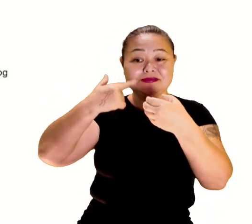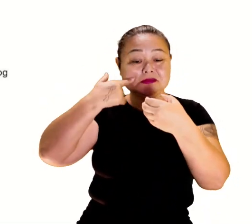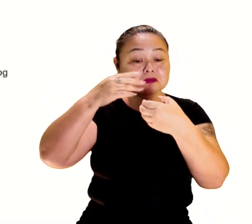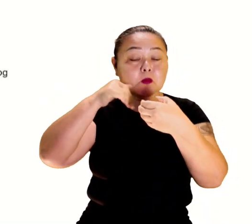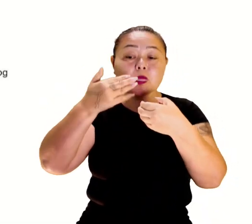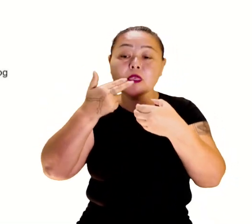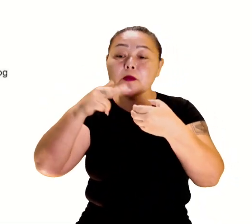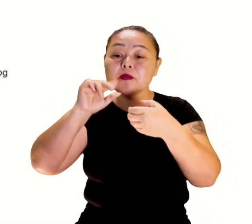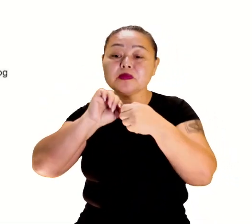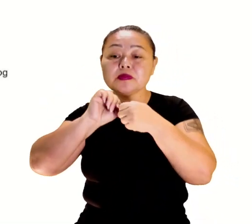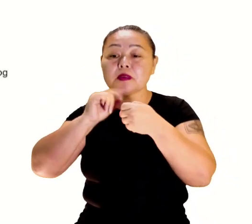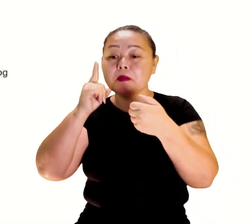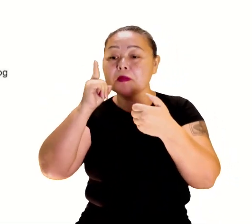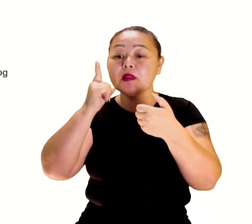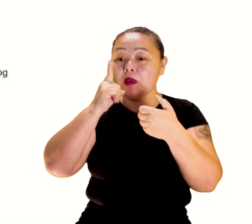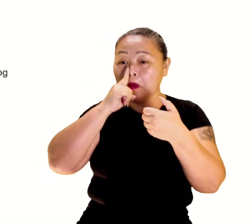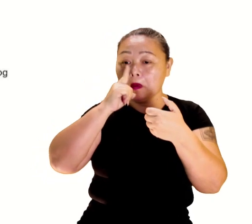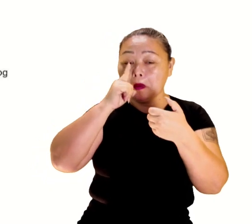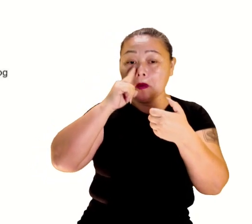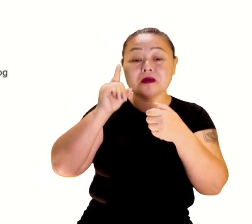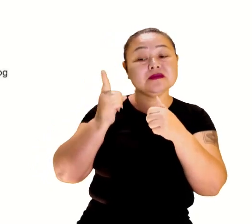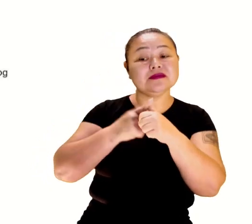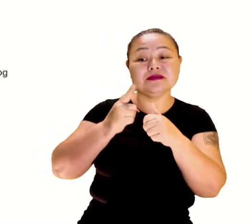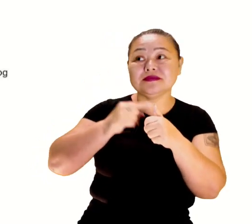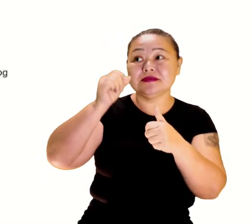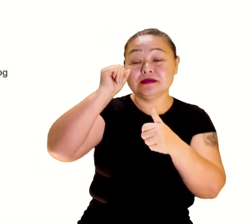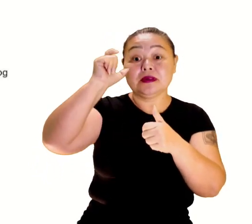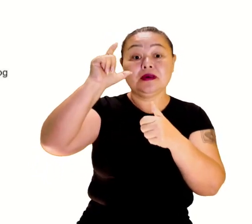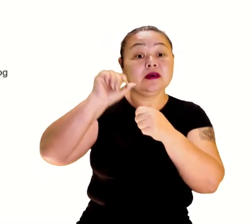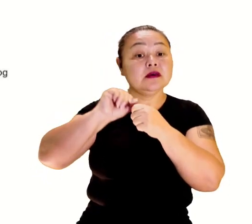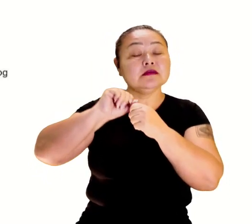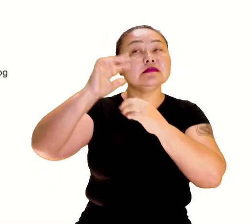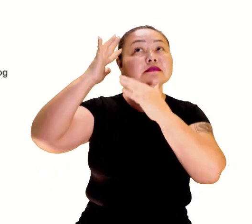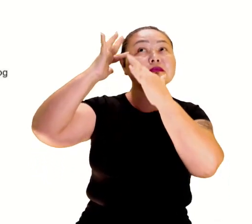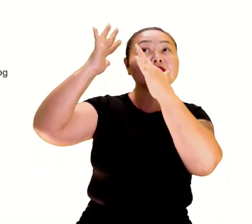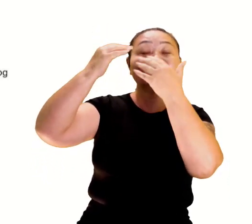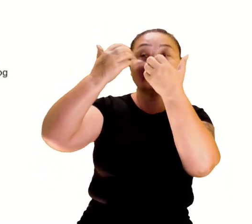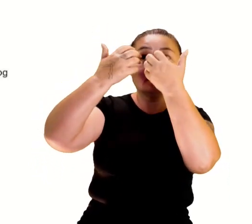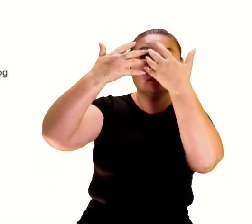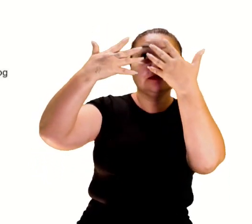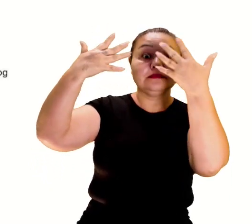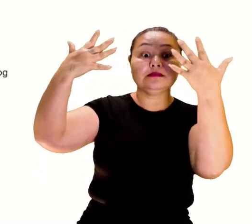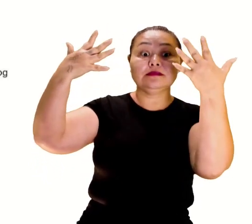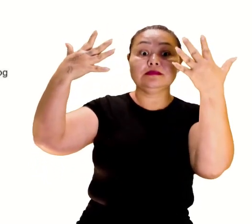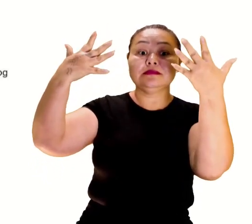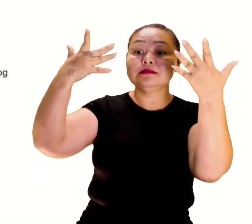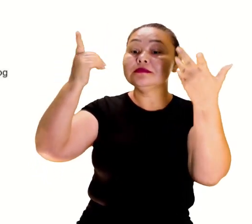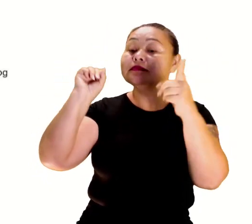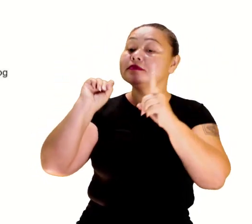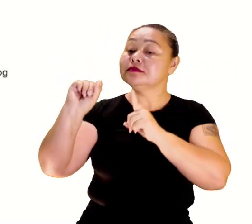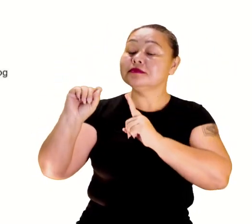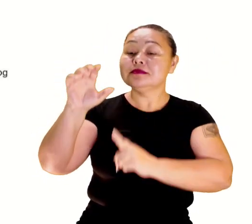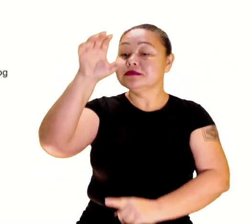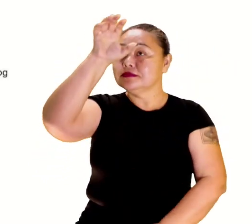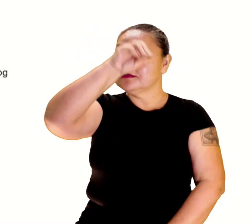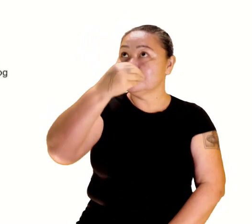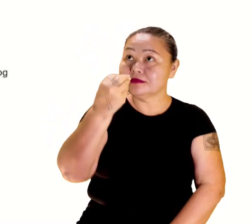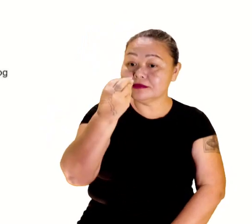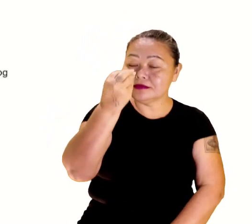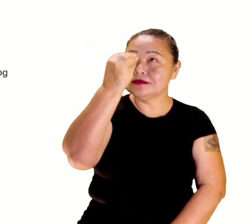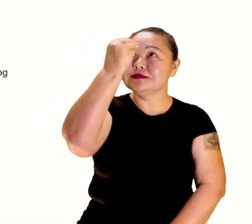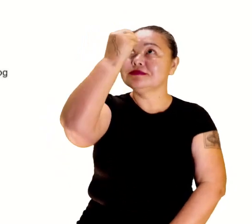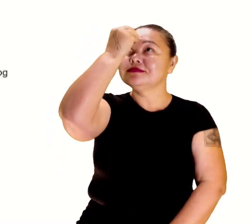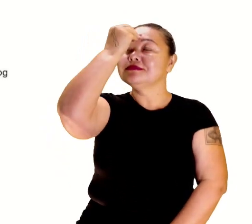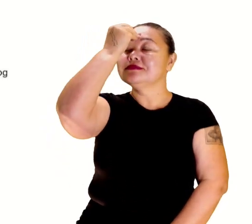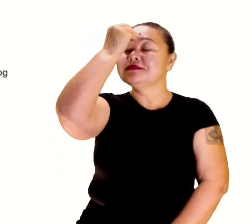nem a bolacha, que abriu o olho primeiro. E que havia sonhado e o que havia aprendido. Então é nessa hora